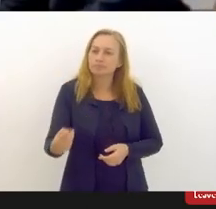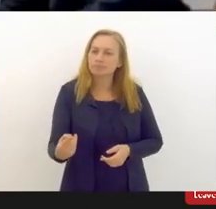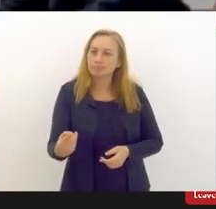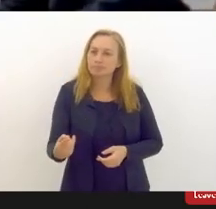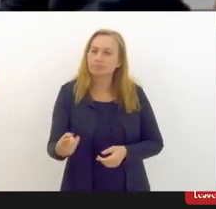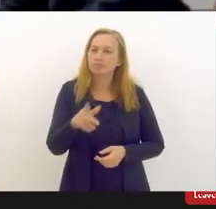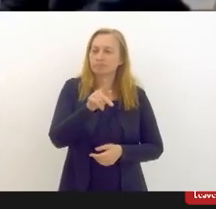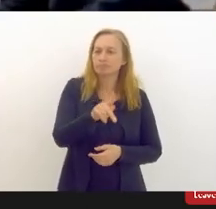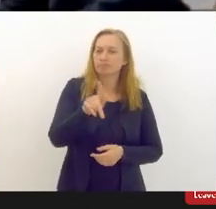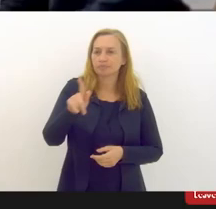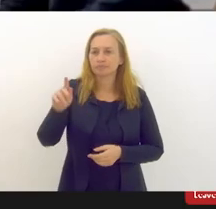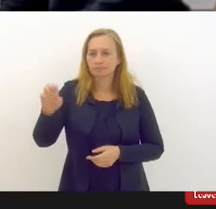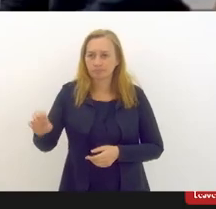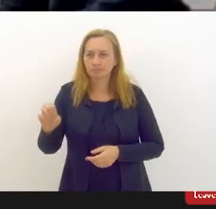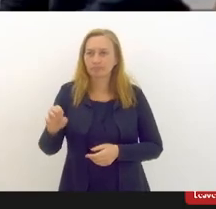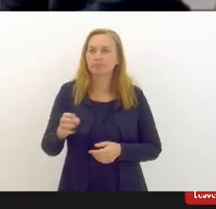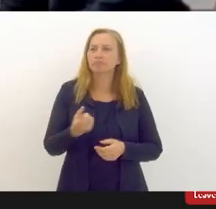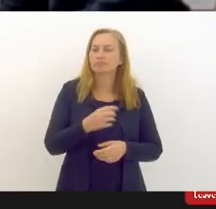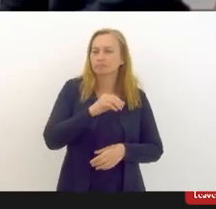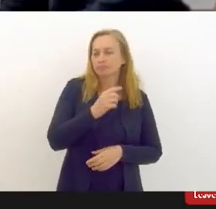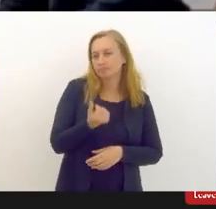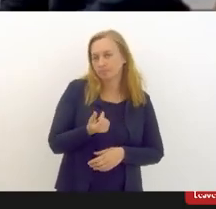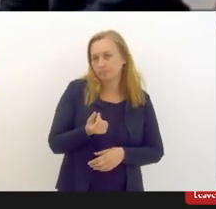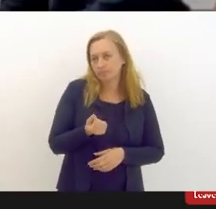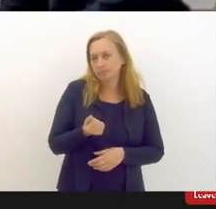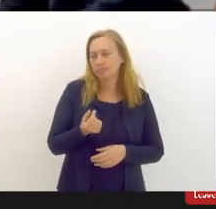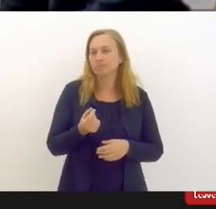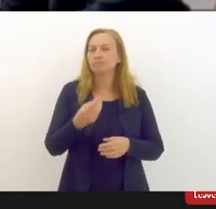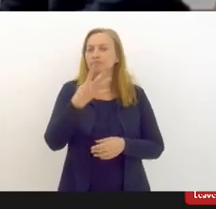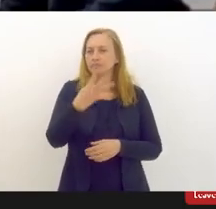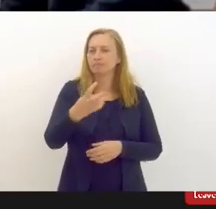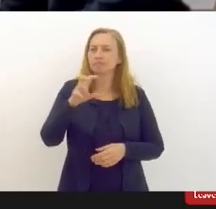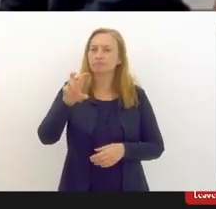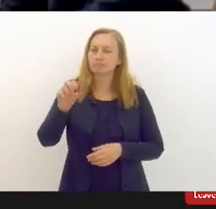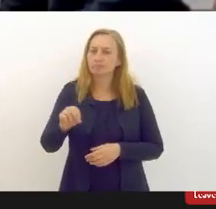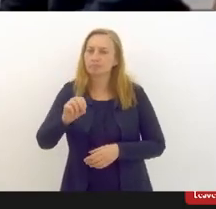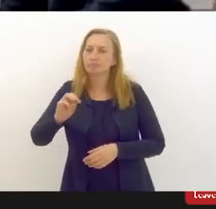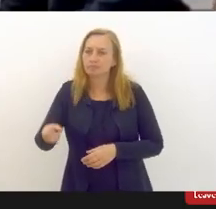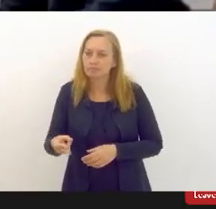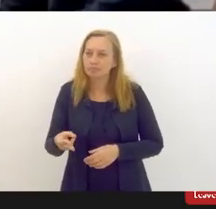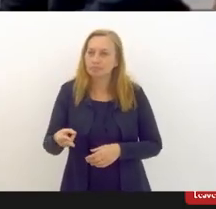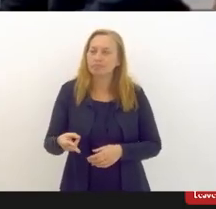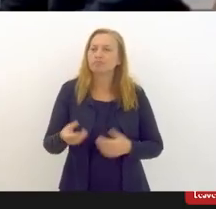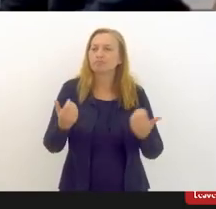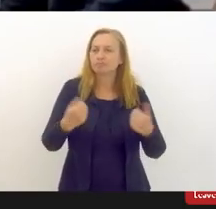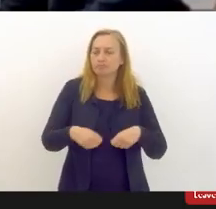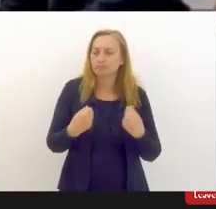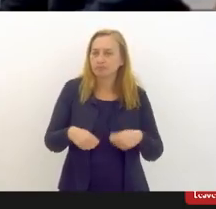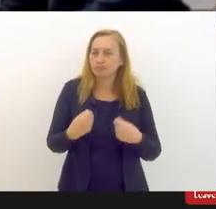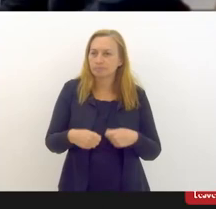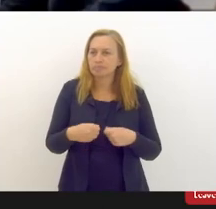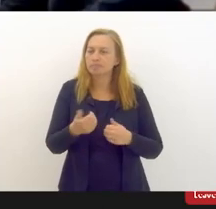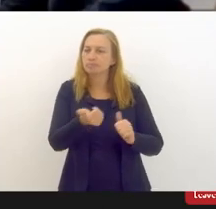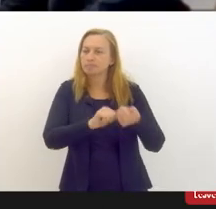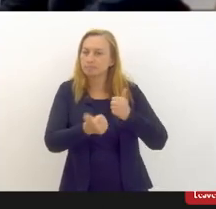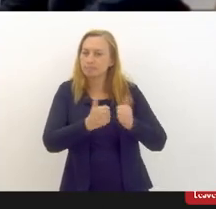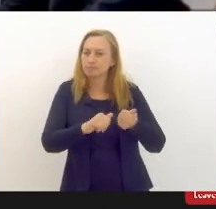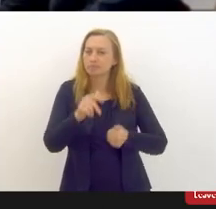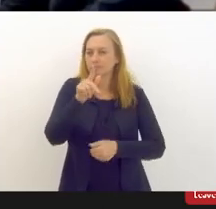para a PGE em função do valor, que é na ordem de 450 milhões. É necessário ir à avaliação da